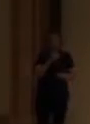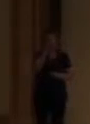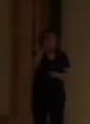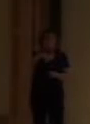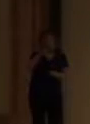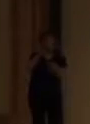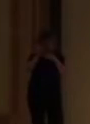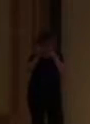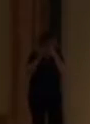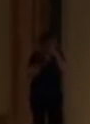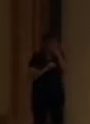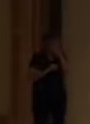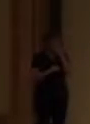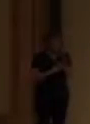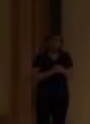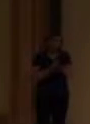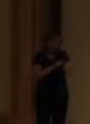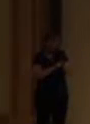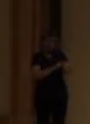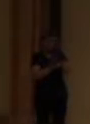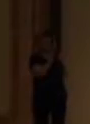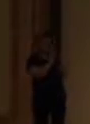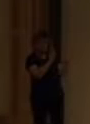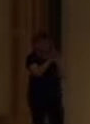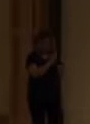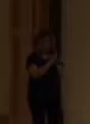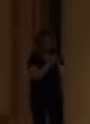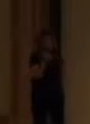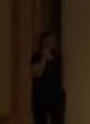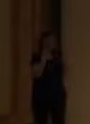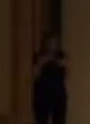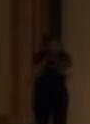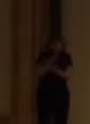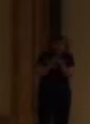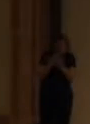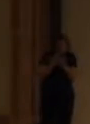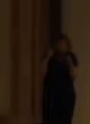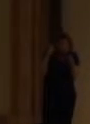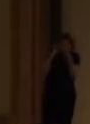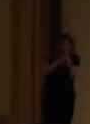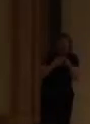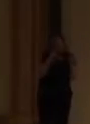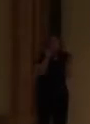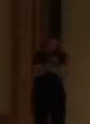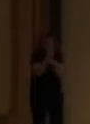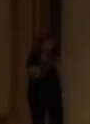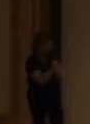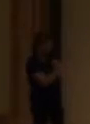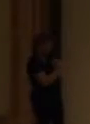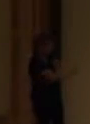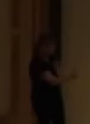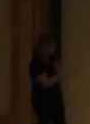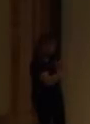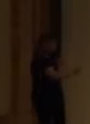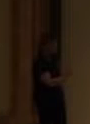uma crise financeira para financiar isso. Portanto, este é nosso mundo. Nós estamos